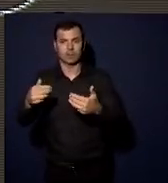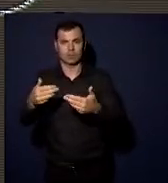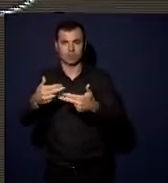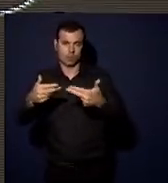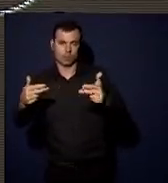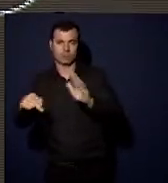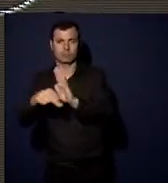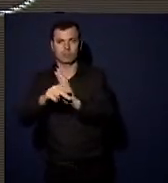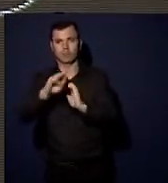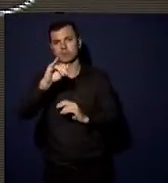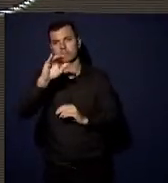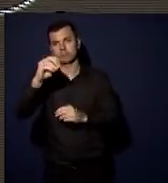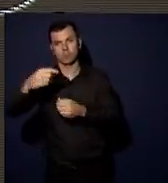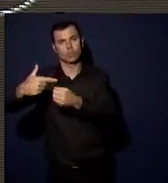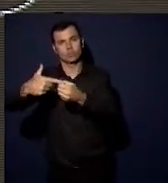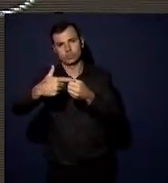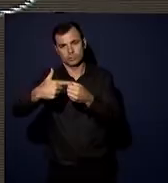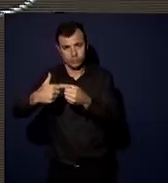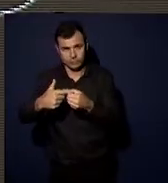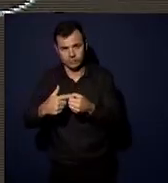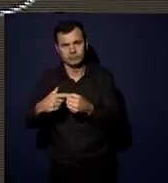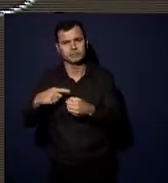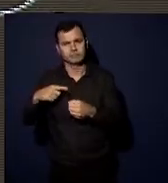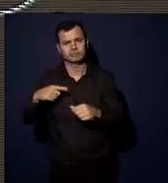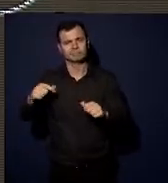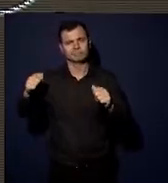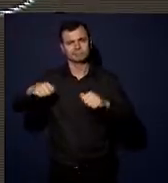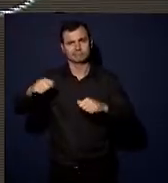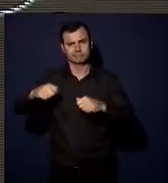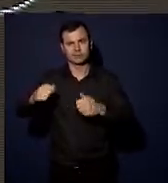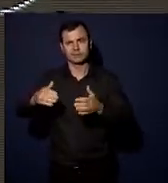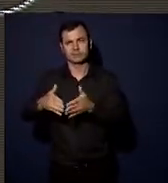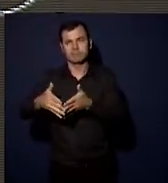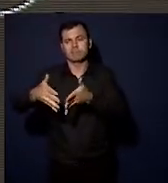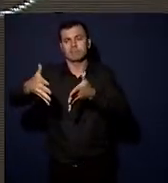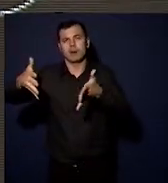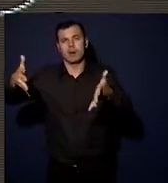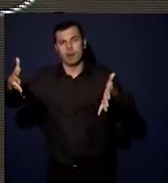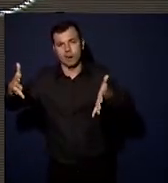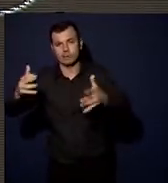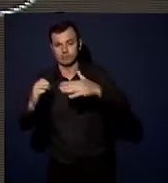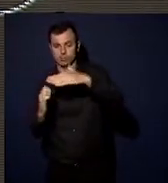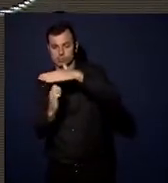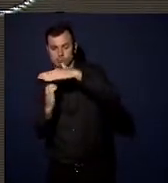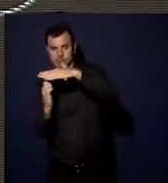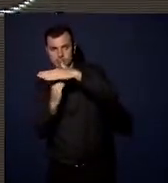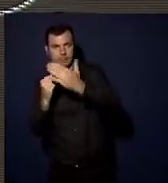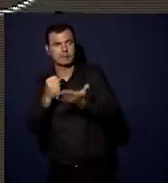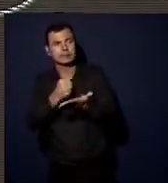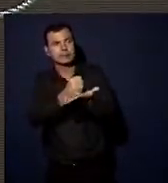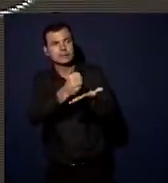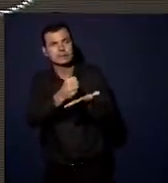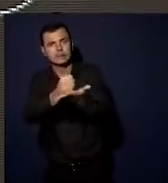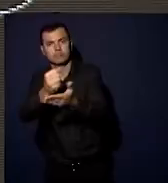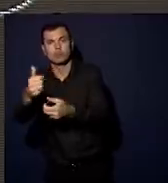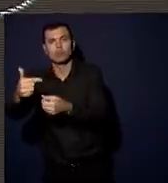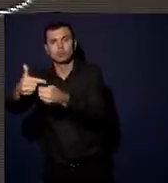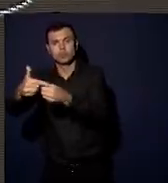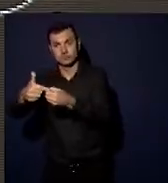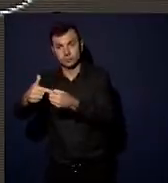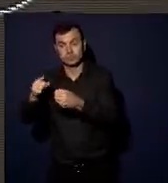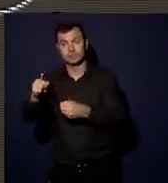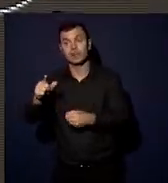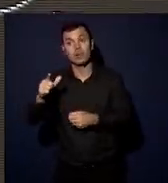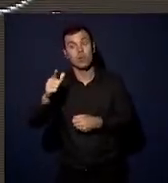biocombustível então assim tem um espaço enorme né e dentro disso portanto uma empresa de distribuição de combustível no Brasil acho que tem um outro paradigma